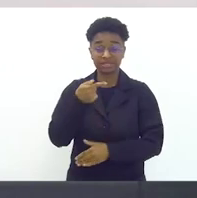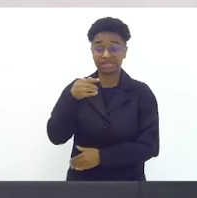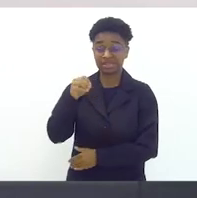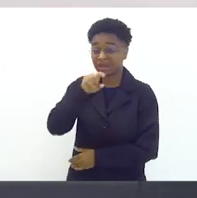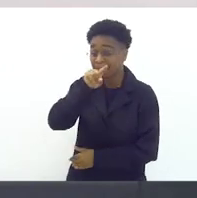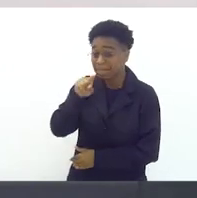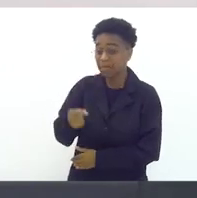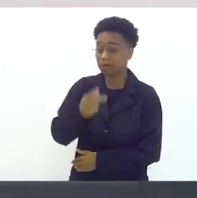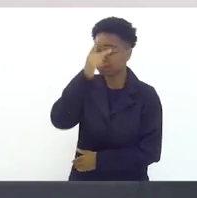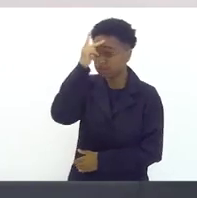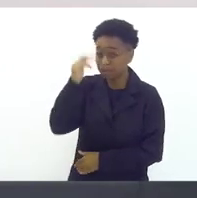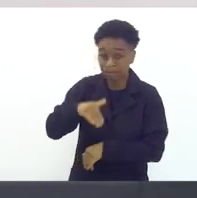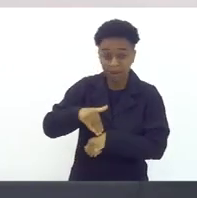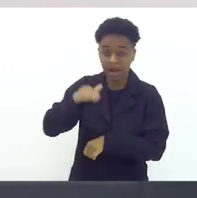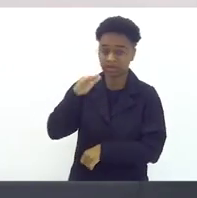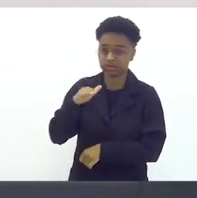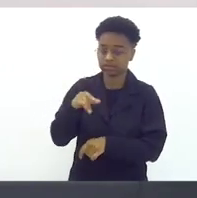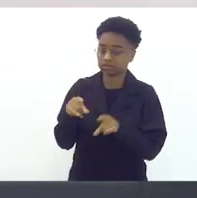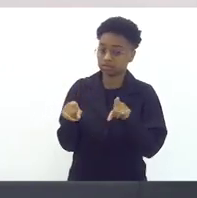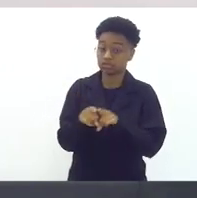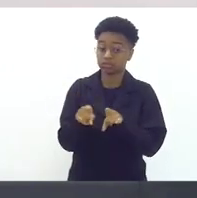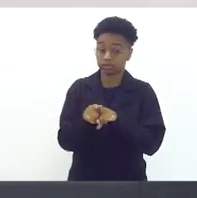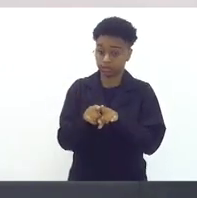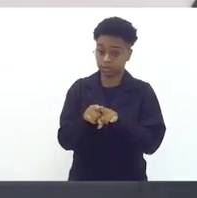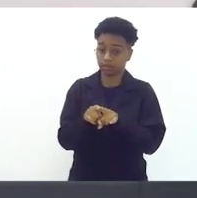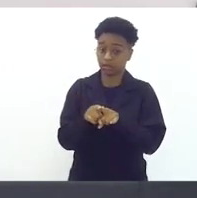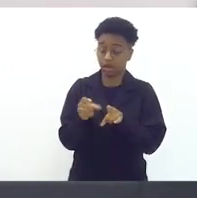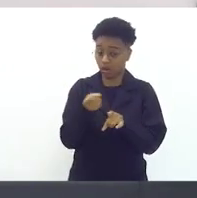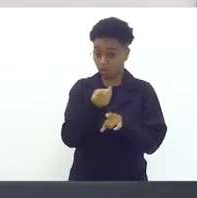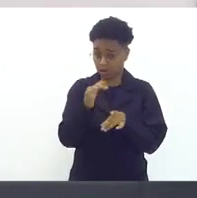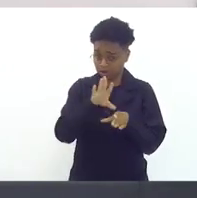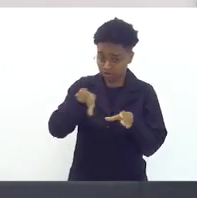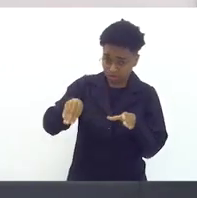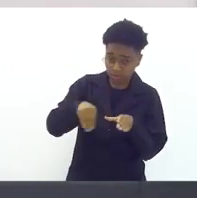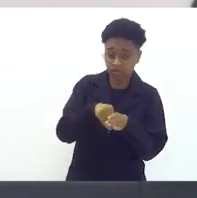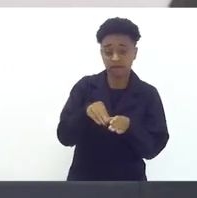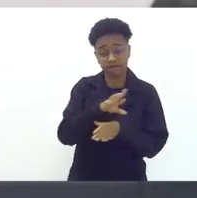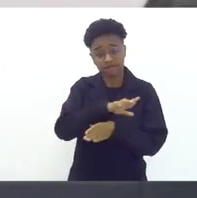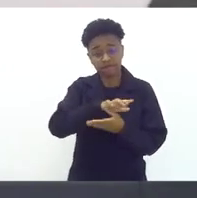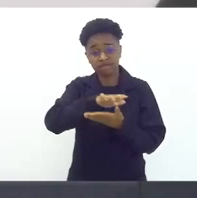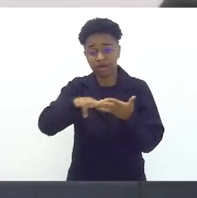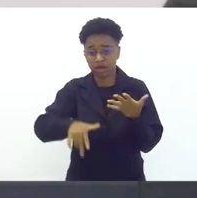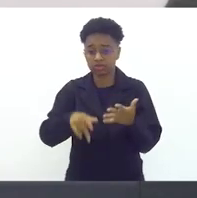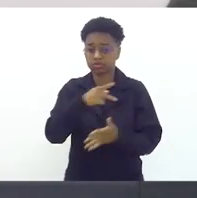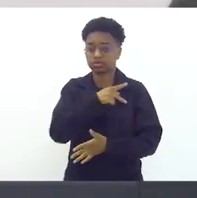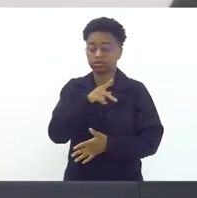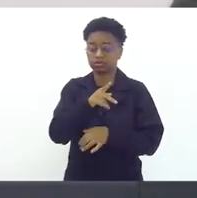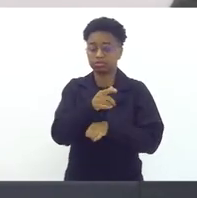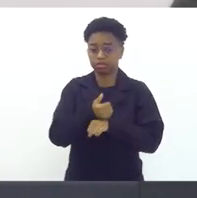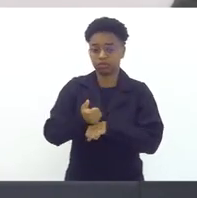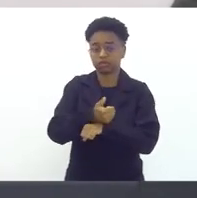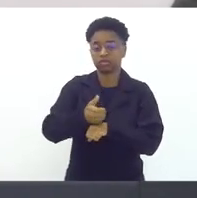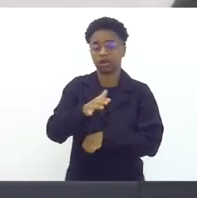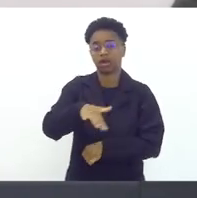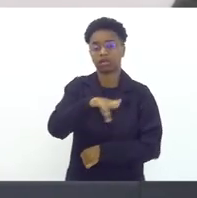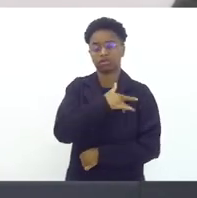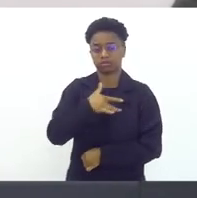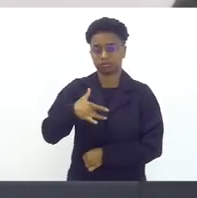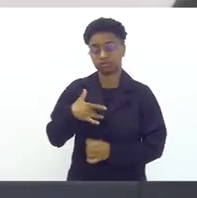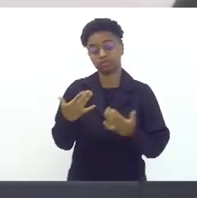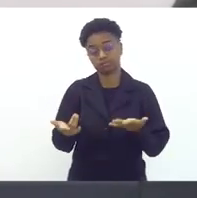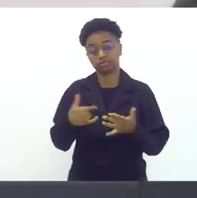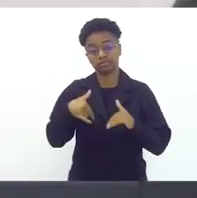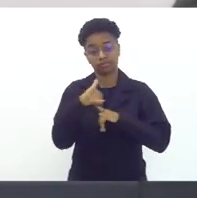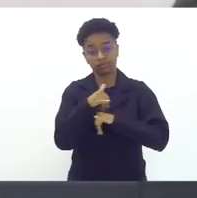mil pessoas, inclusive incluídos nesse quantitativo inúmeros profissionais da saúde. Eu costumo dizer que foi